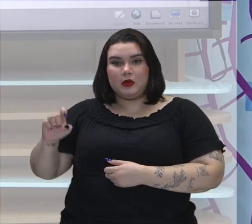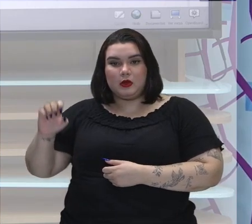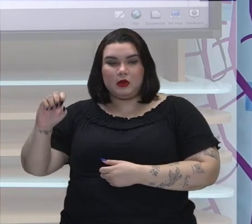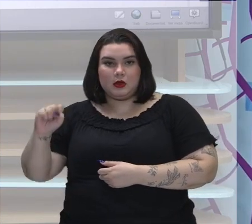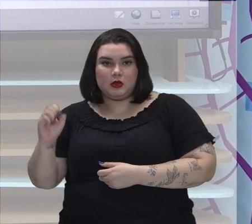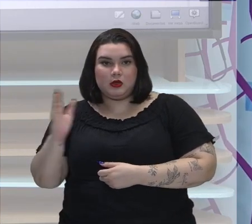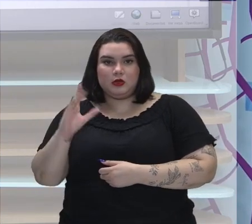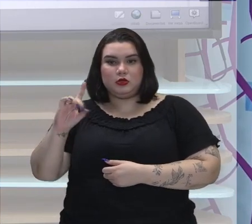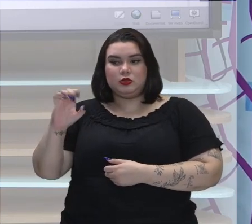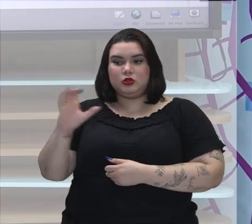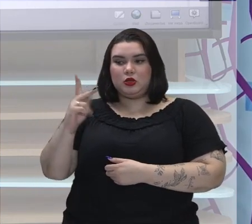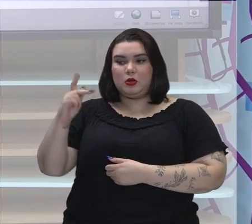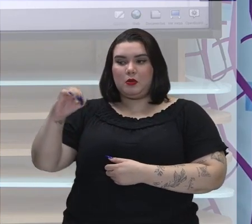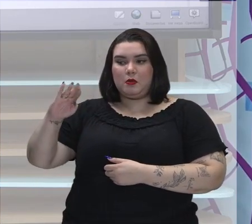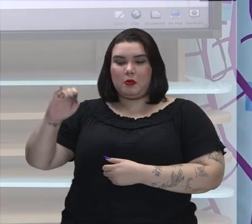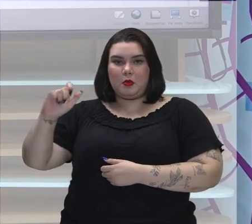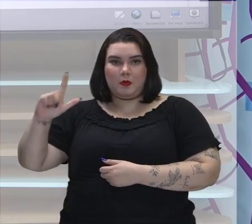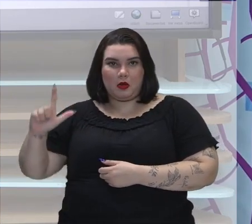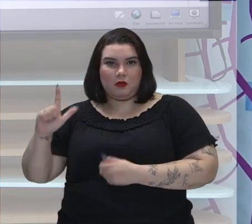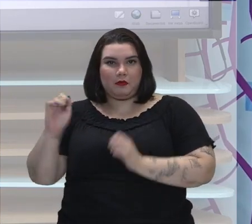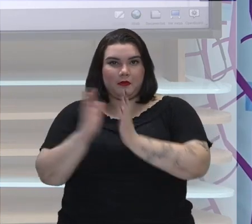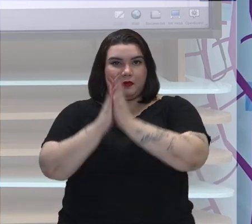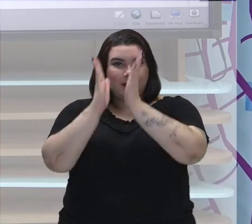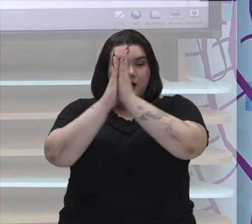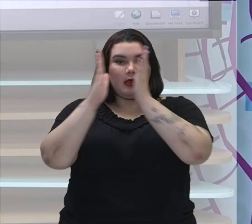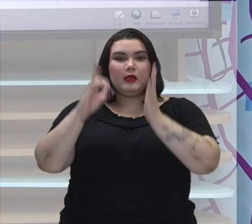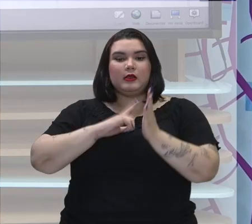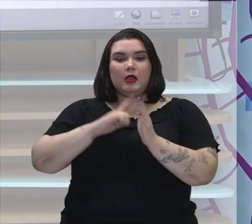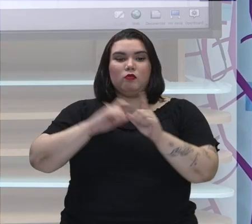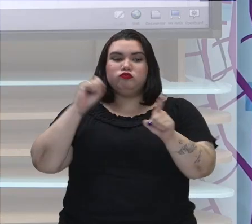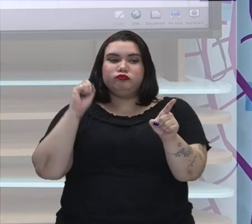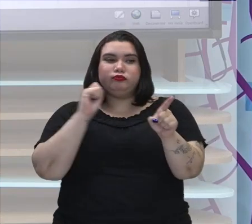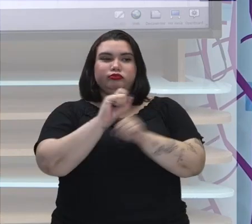a expulsão dos jesuítas e na